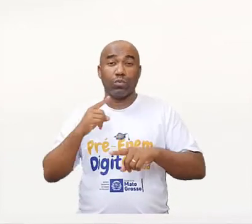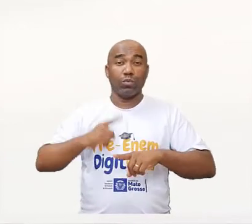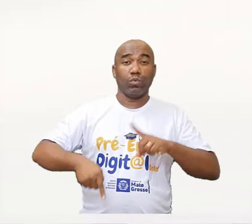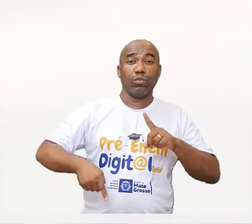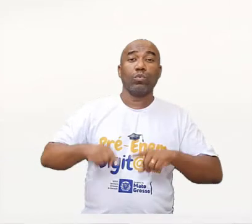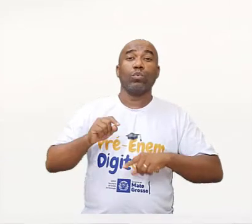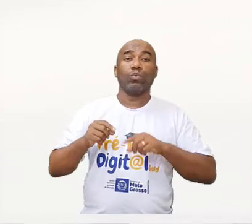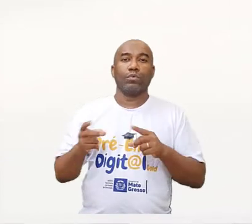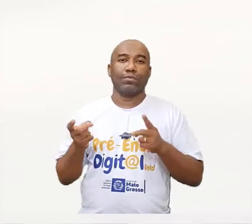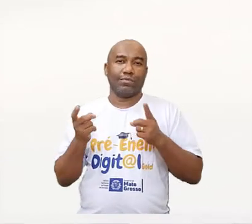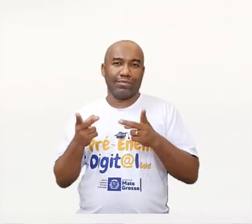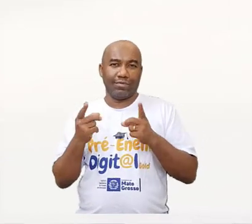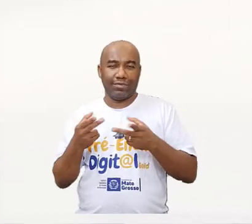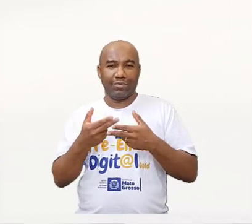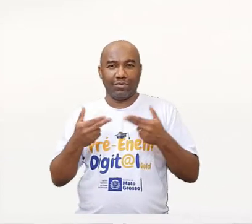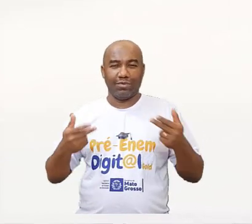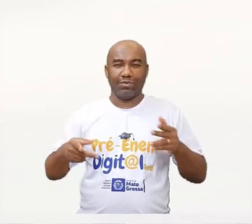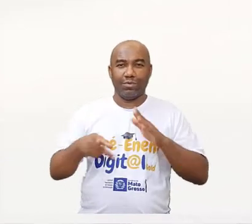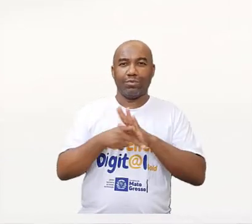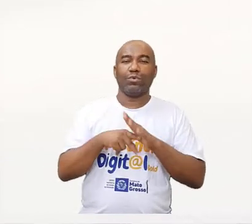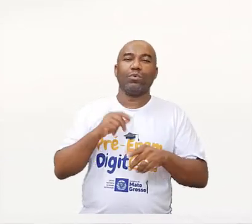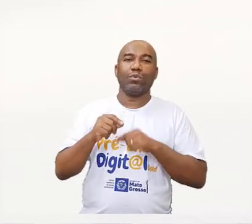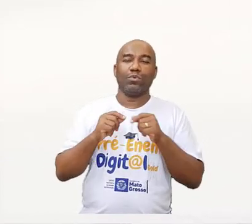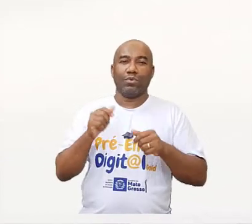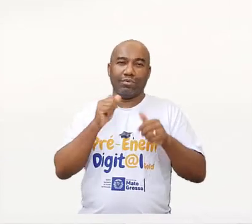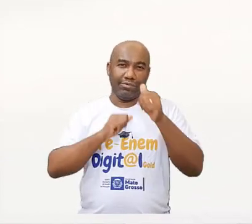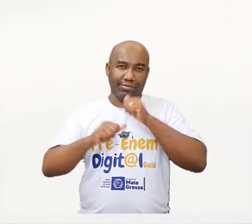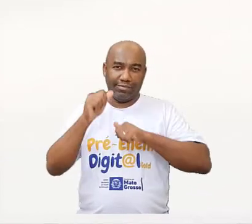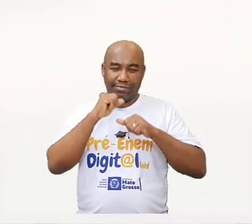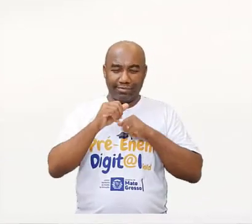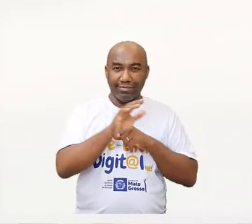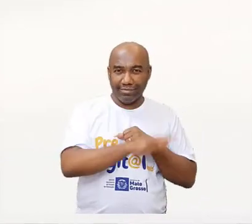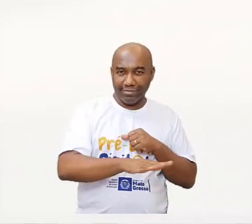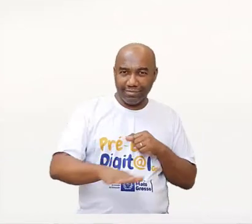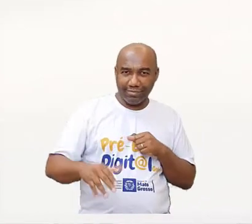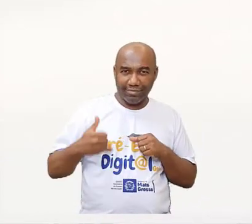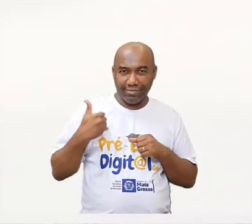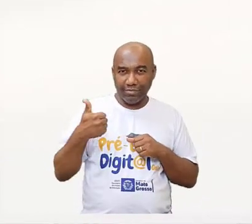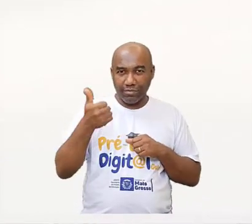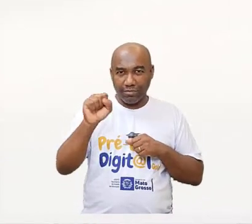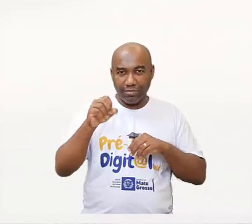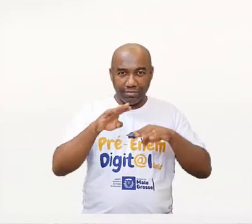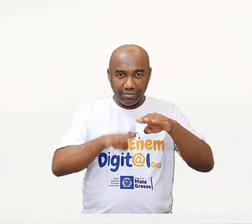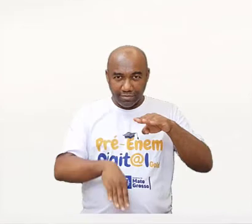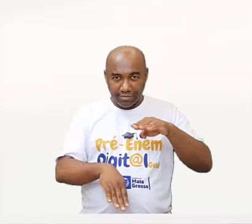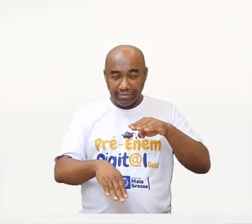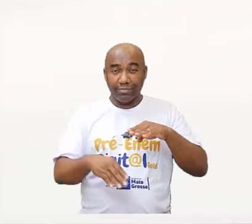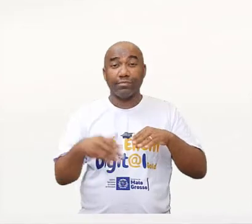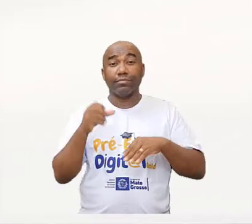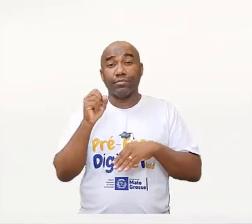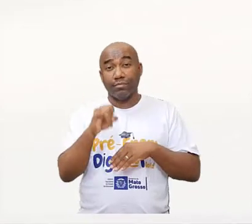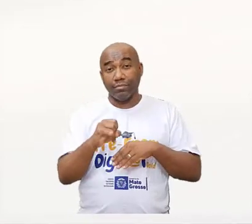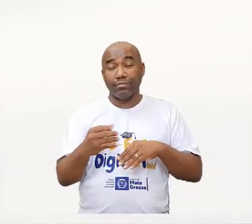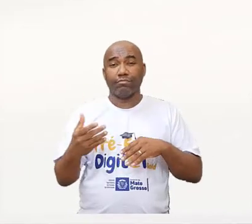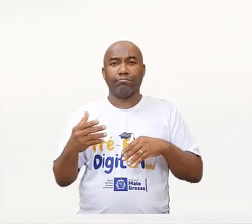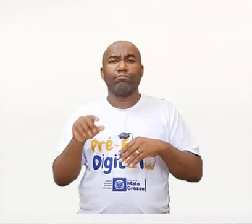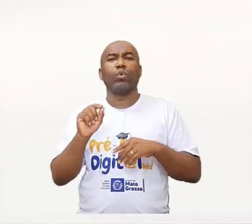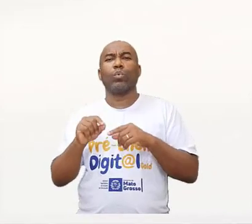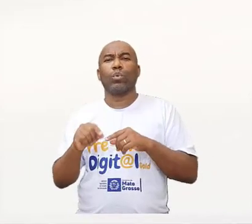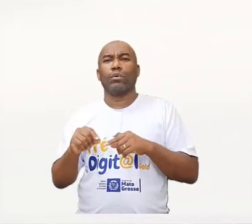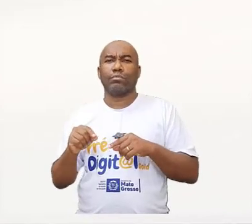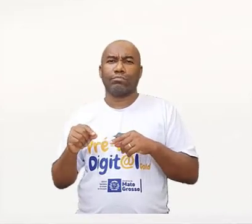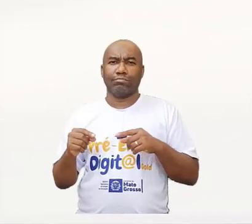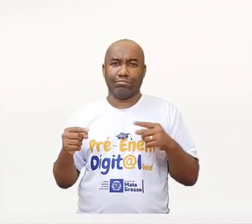de bebidas alcoólicas para menores de 18. Se está no masculino, não deve